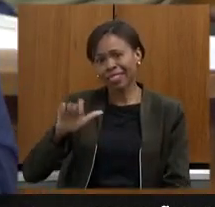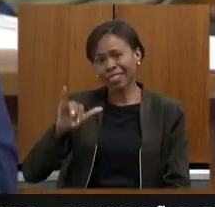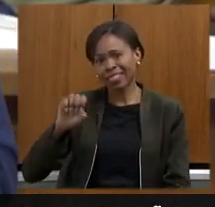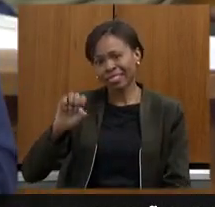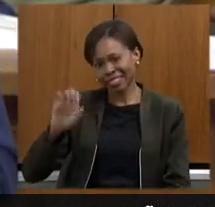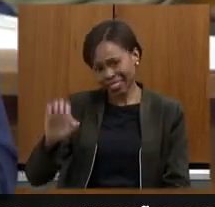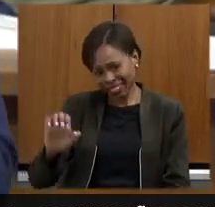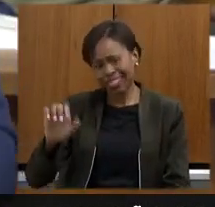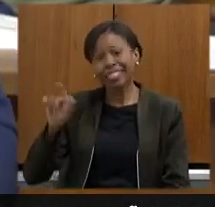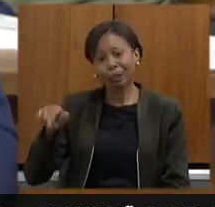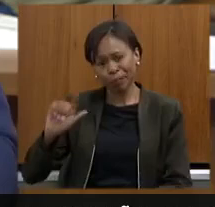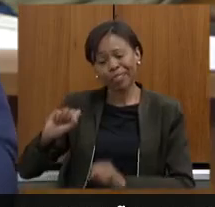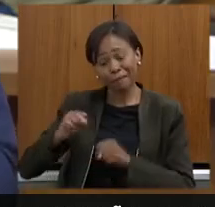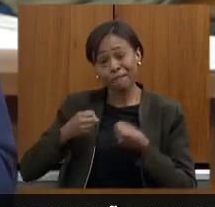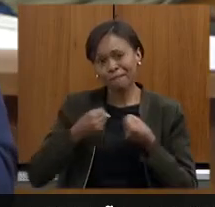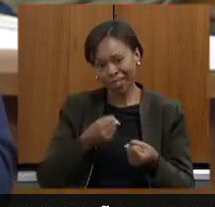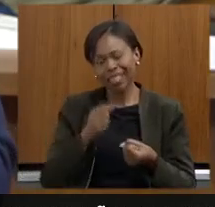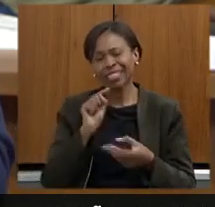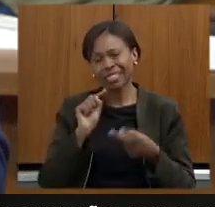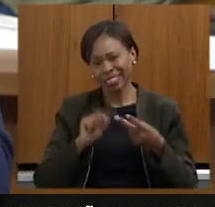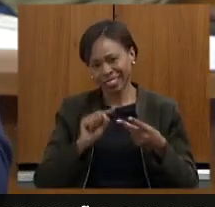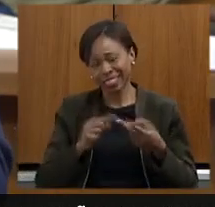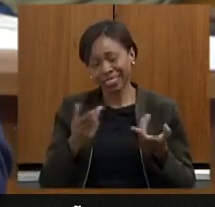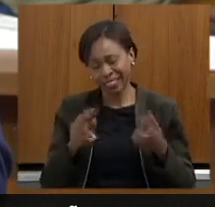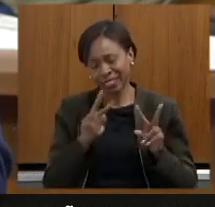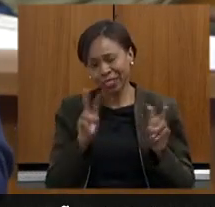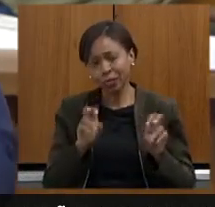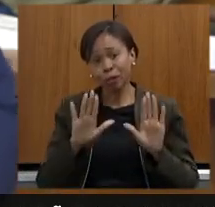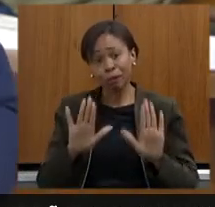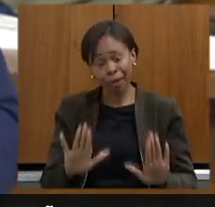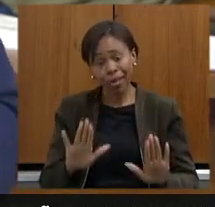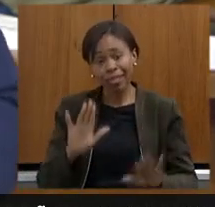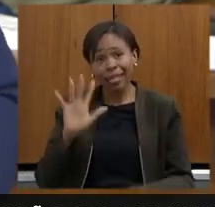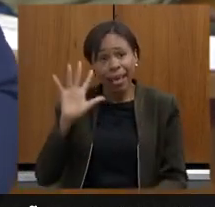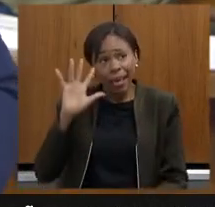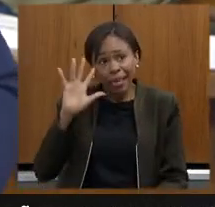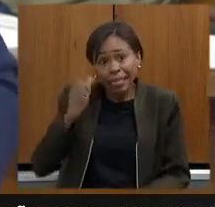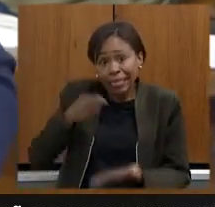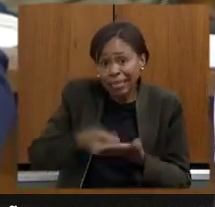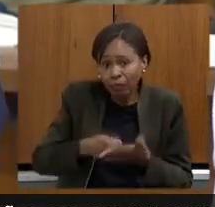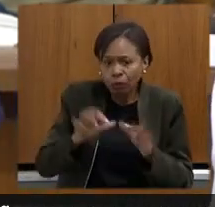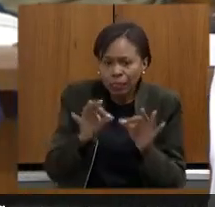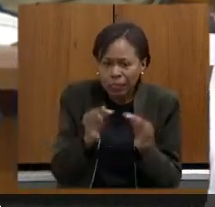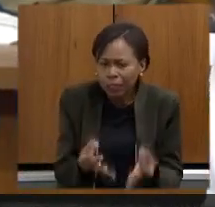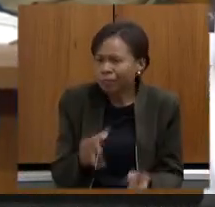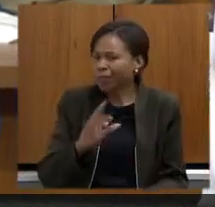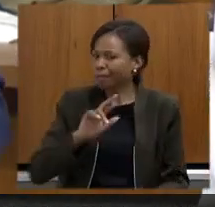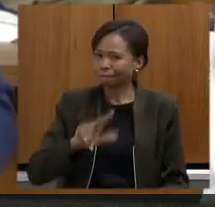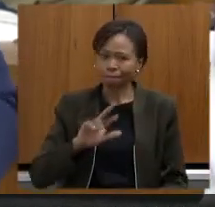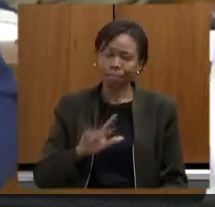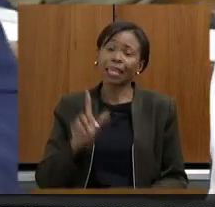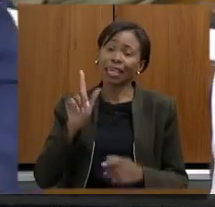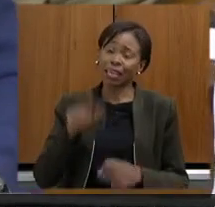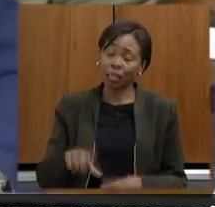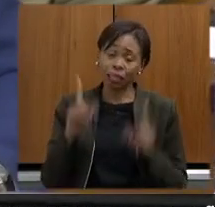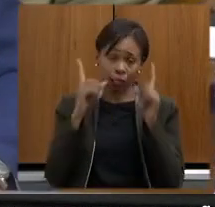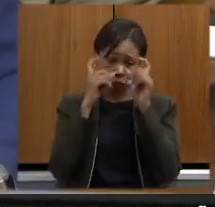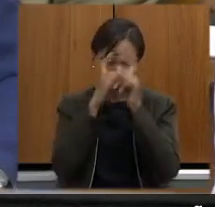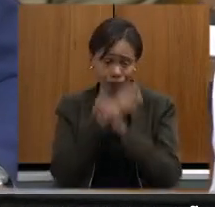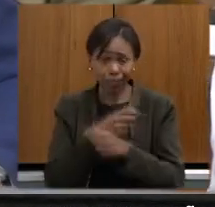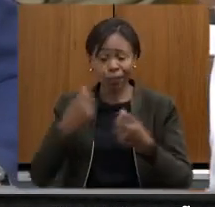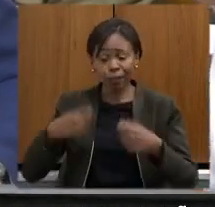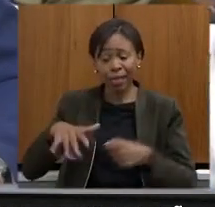uma A autora desta pauta mas como disse não é uma decisão simples antes não complexa que envolve discussão